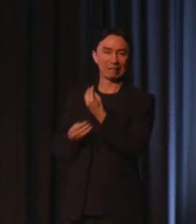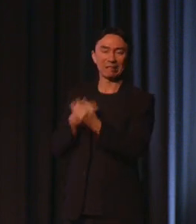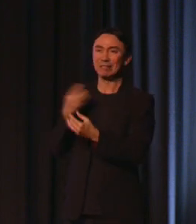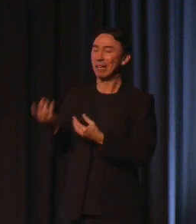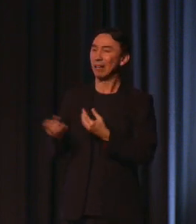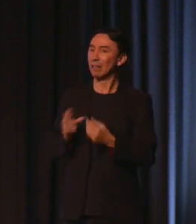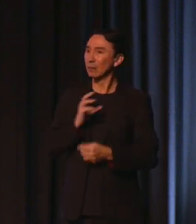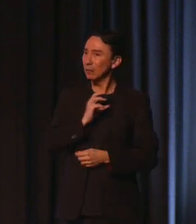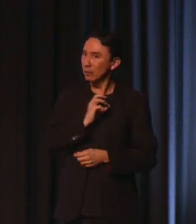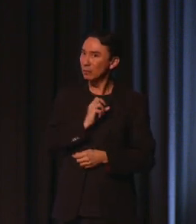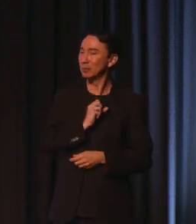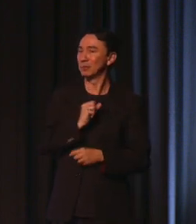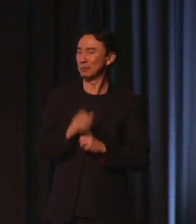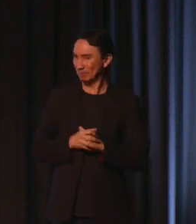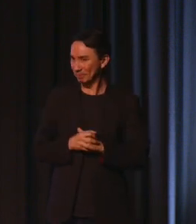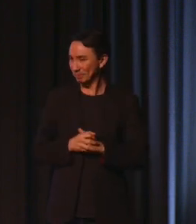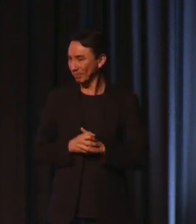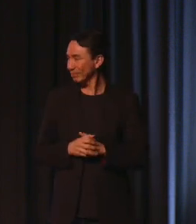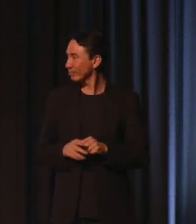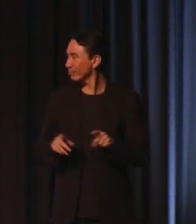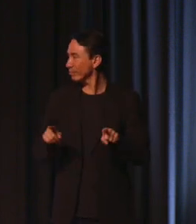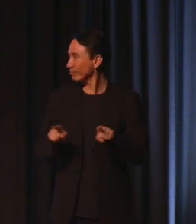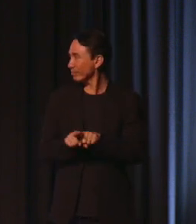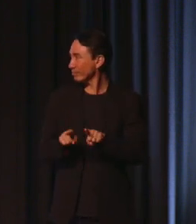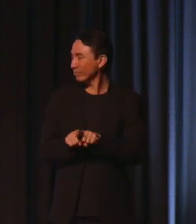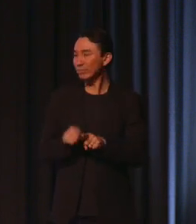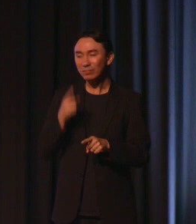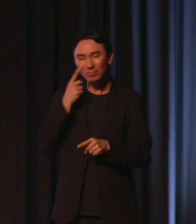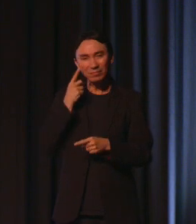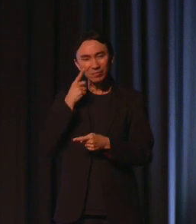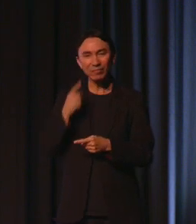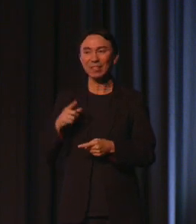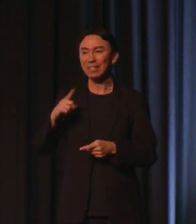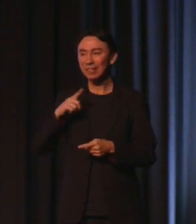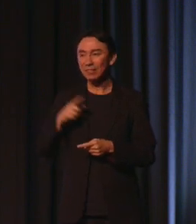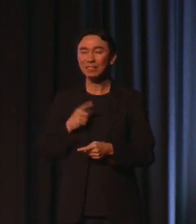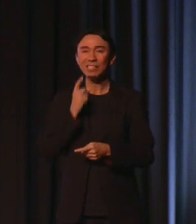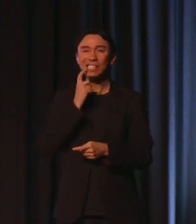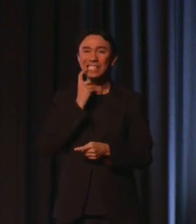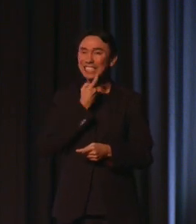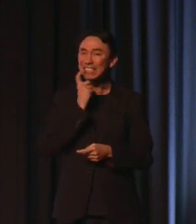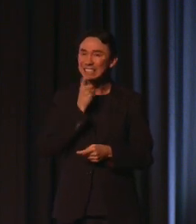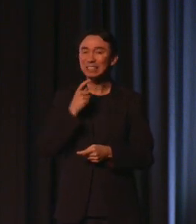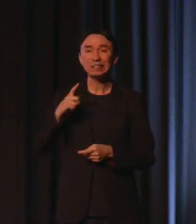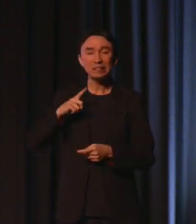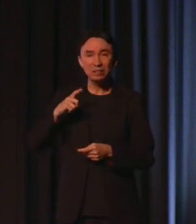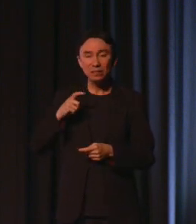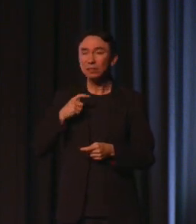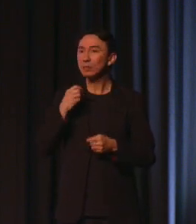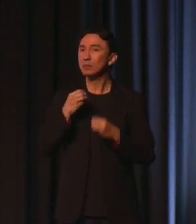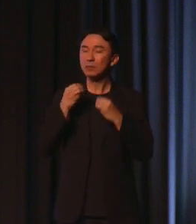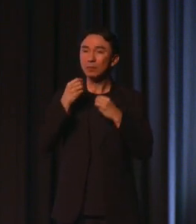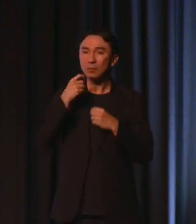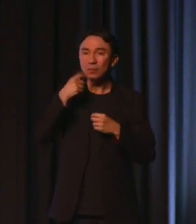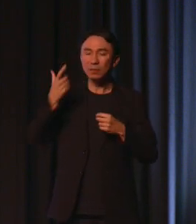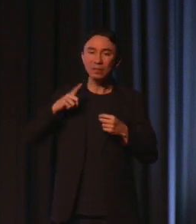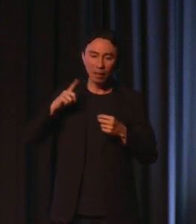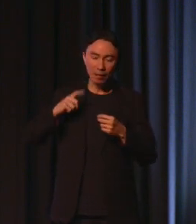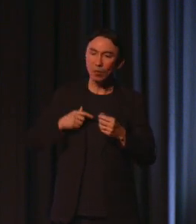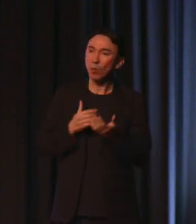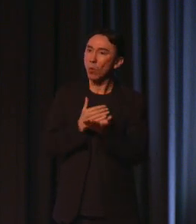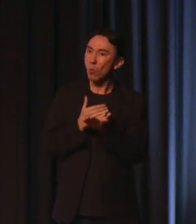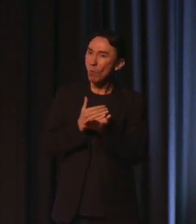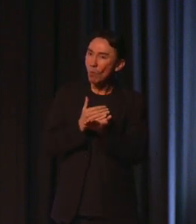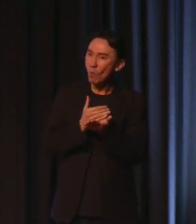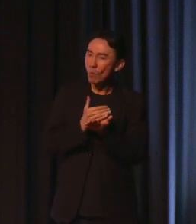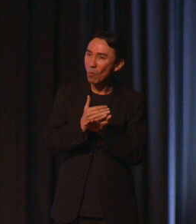fase anterior, e nessa também, porque vai estar nascendo os segundos molares descidos, para que orientem que não